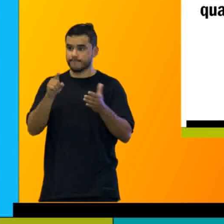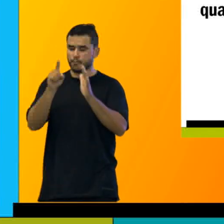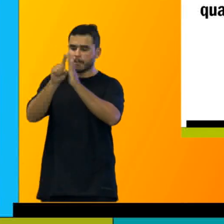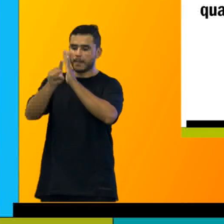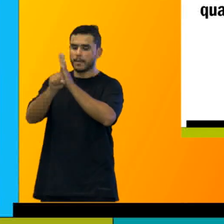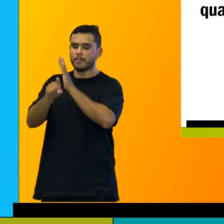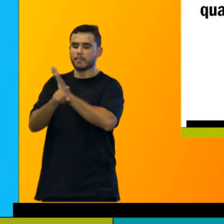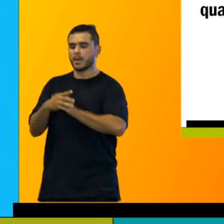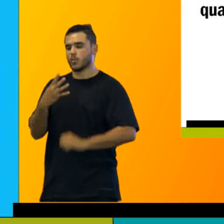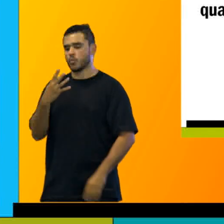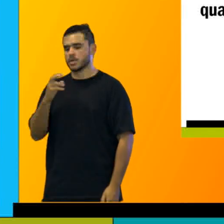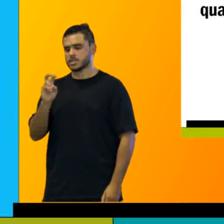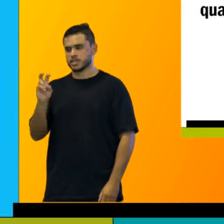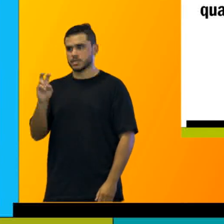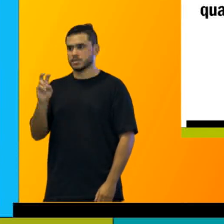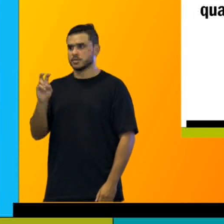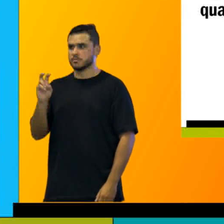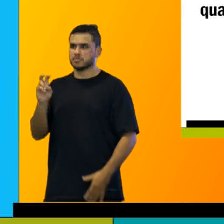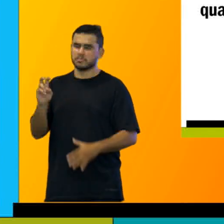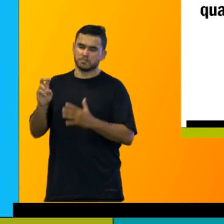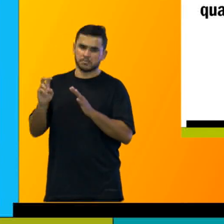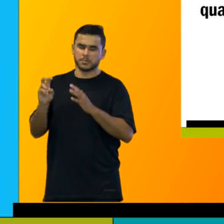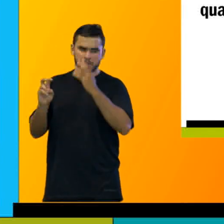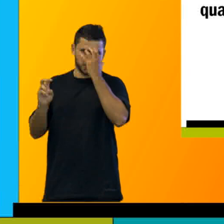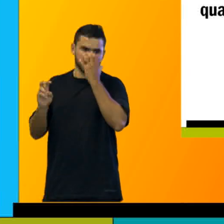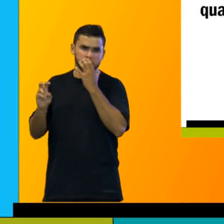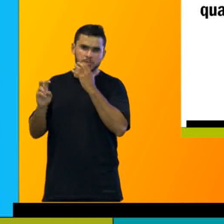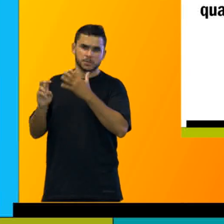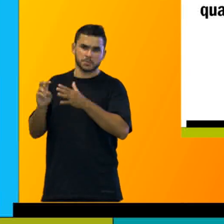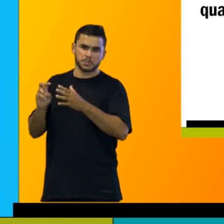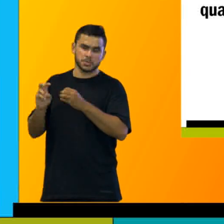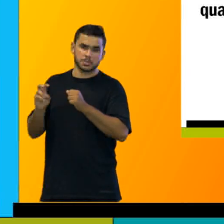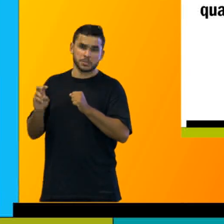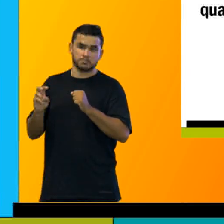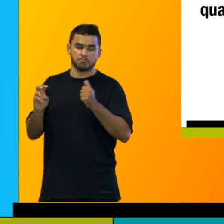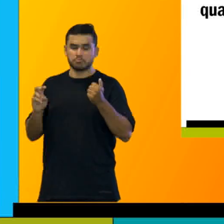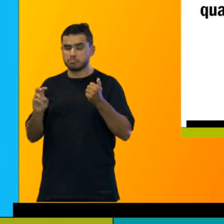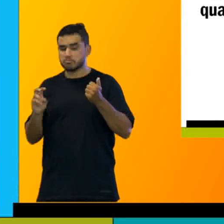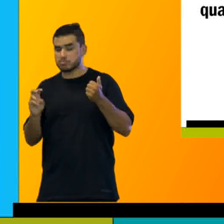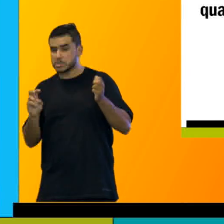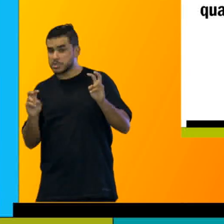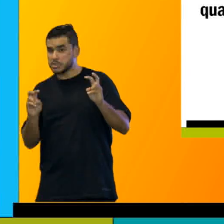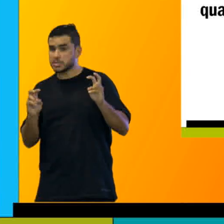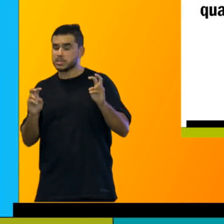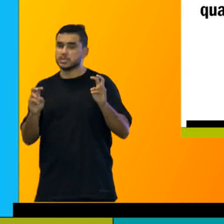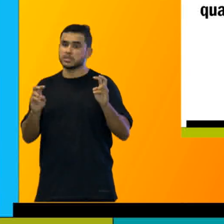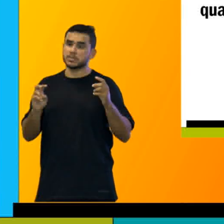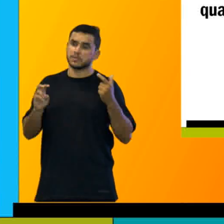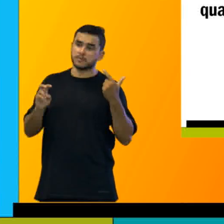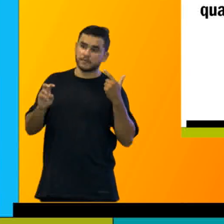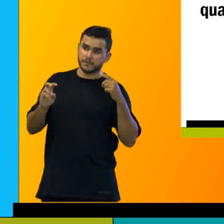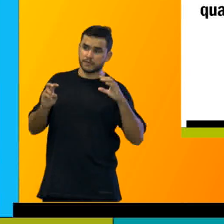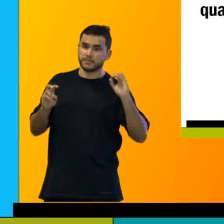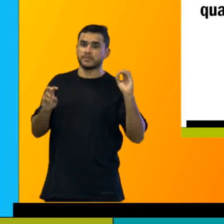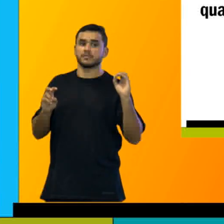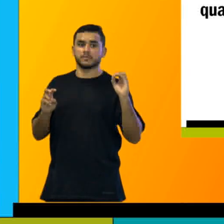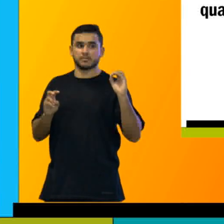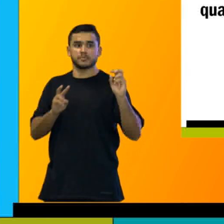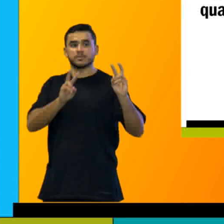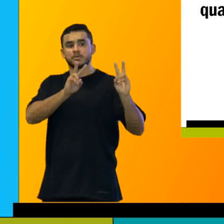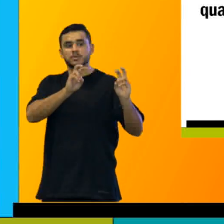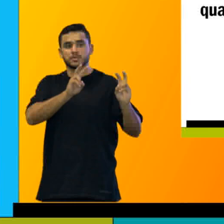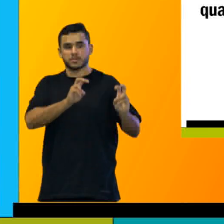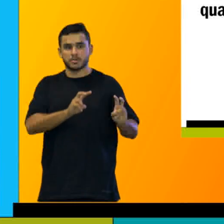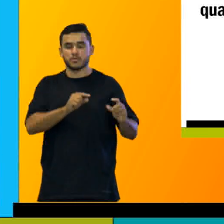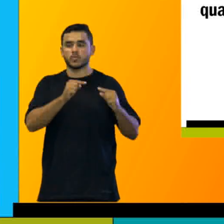posso arriscar, já quase sem medo de errar, que tem pelo menos 15 questões das 45 envolvendo aí